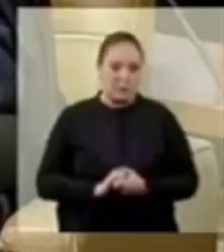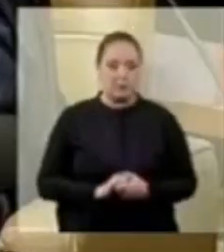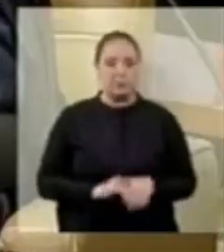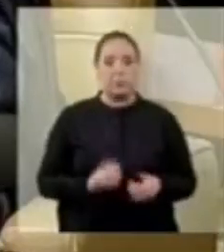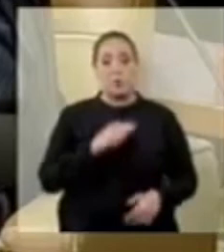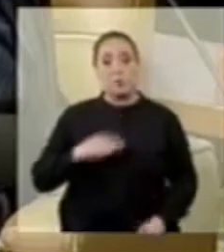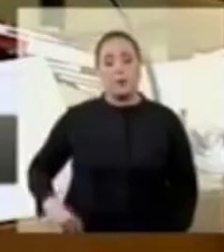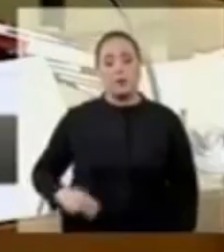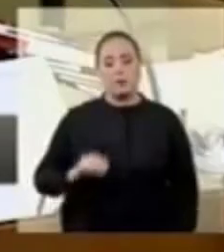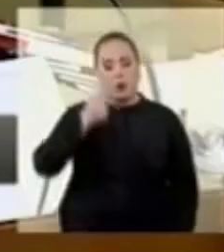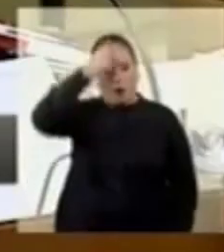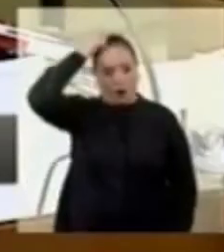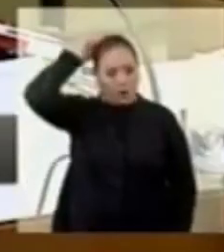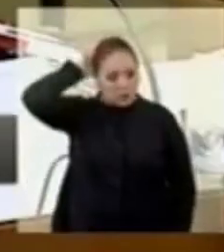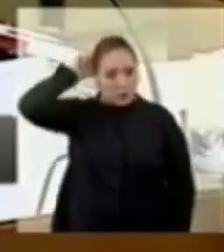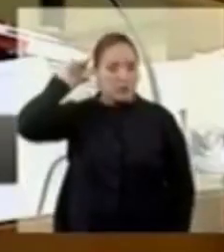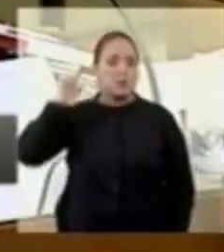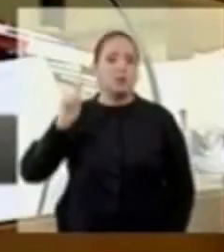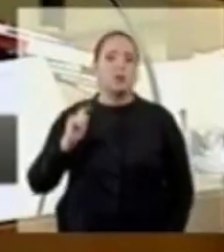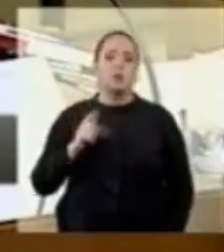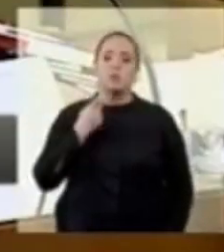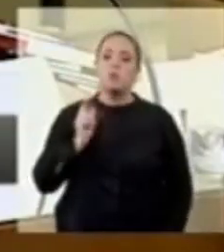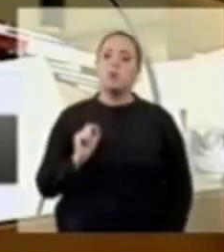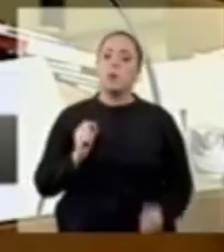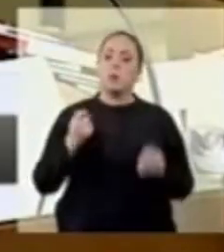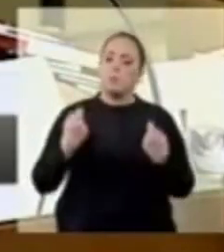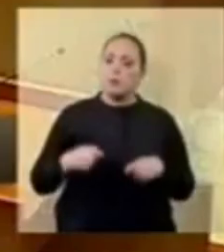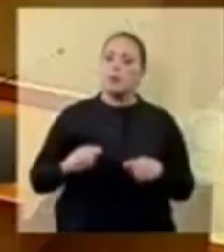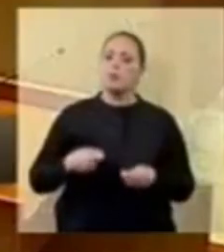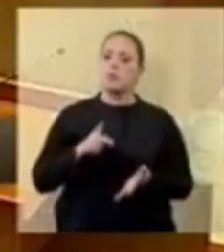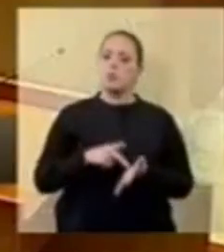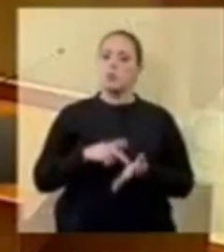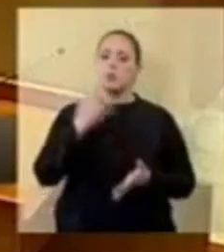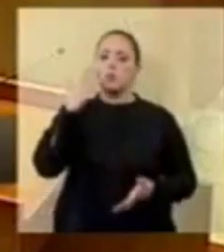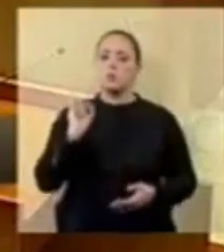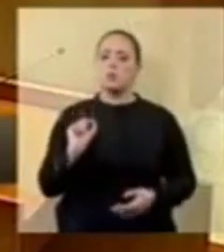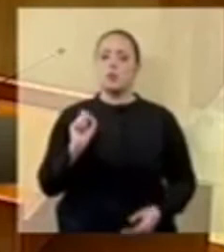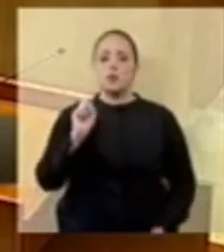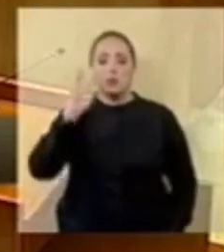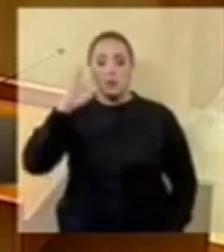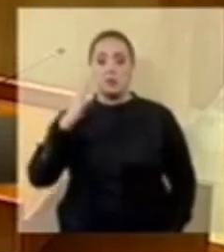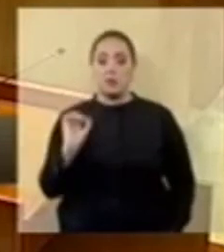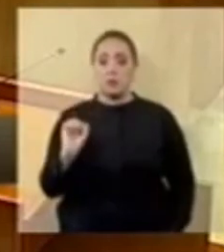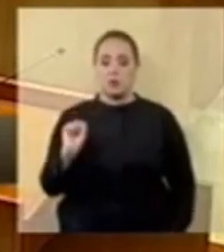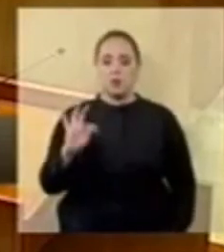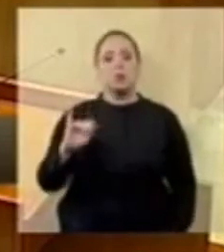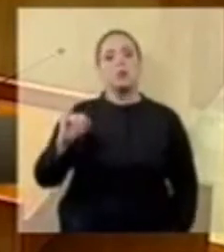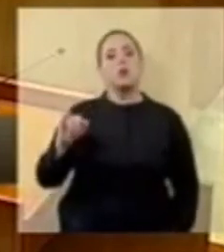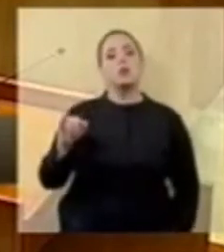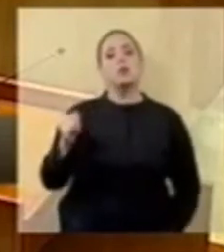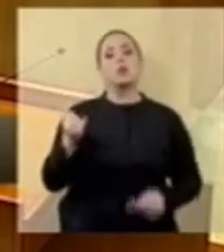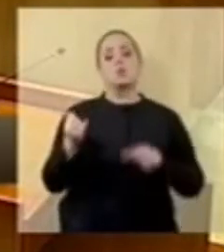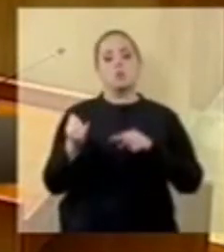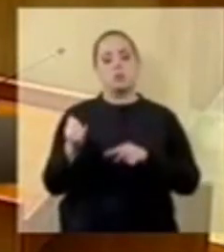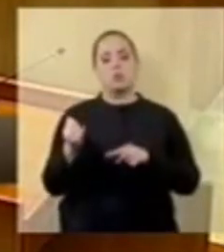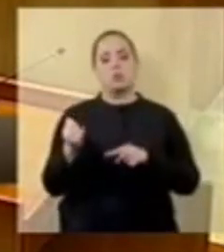alexandre de moraes é preciso de fato saber se esta decisão do superior tribunal de justiça